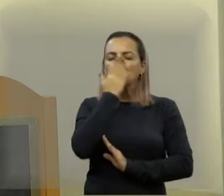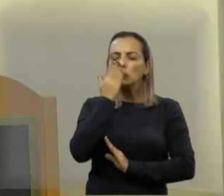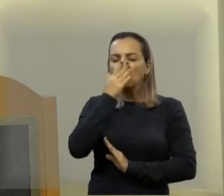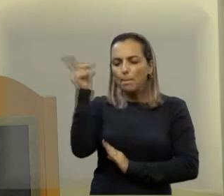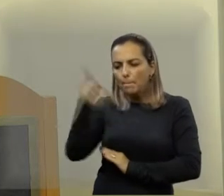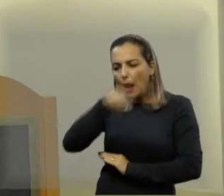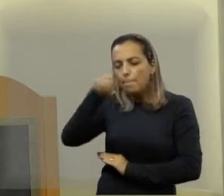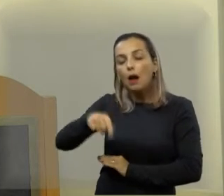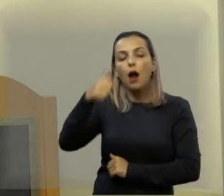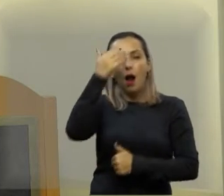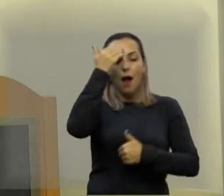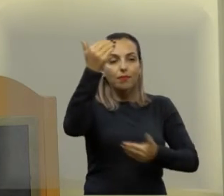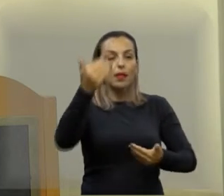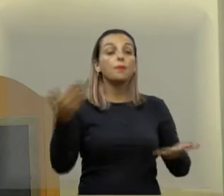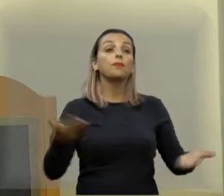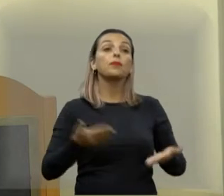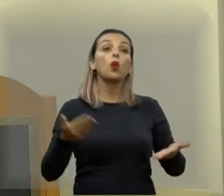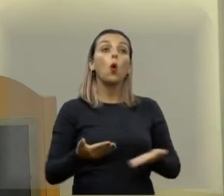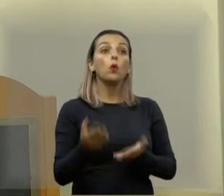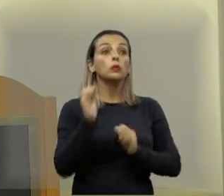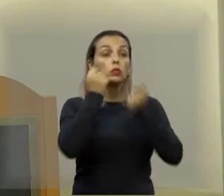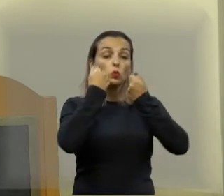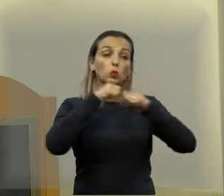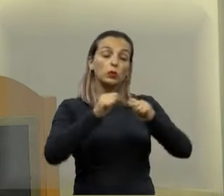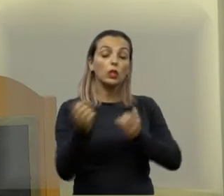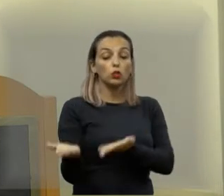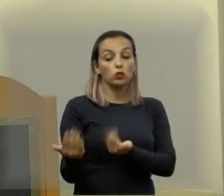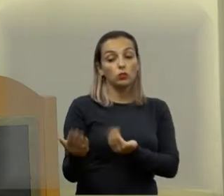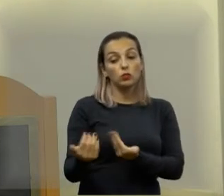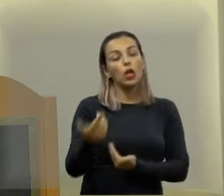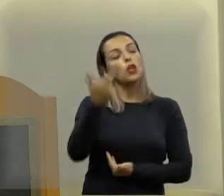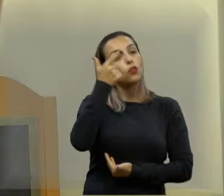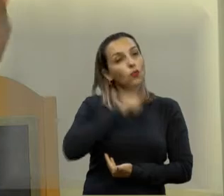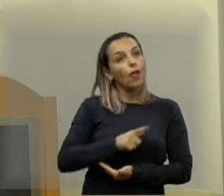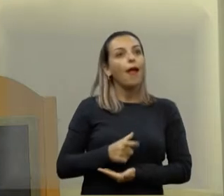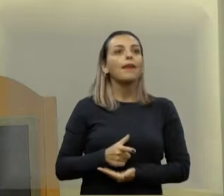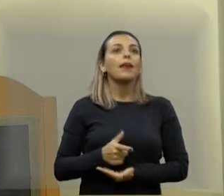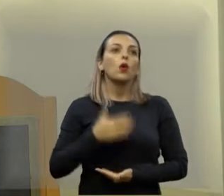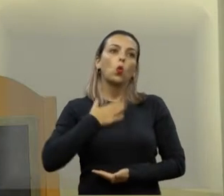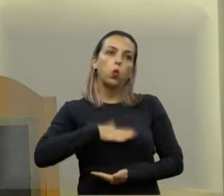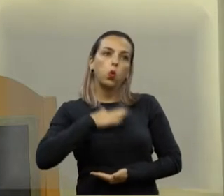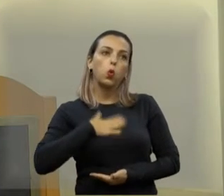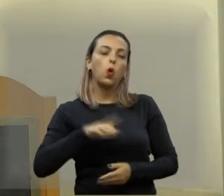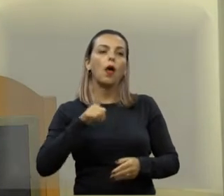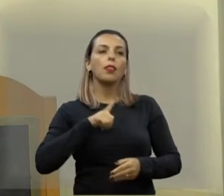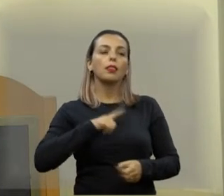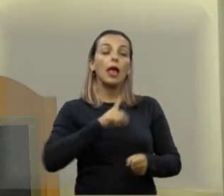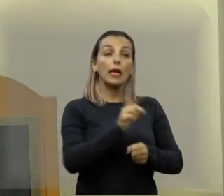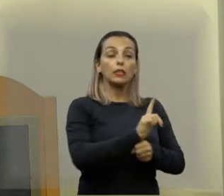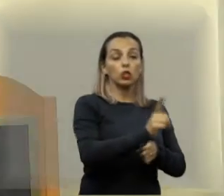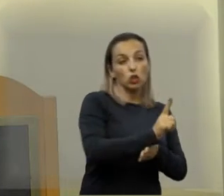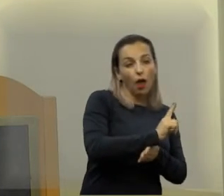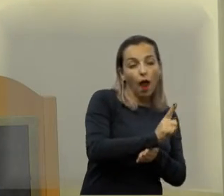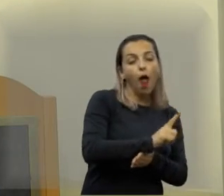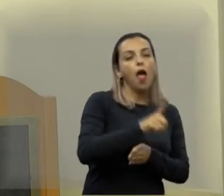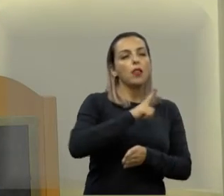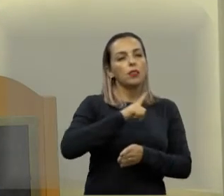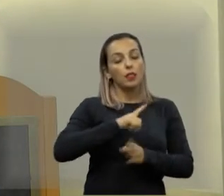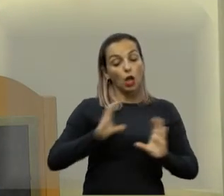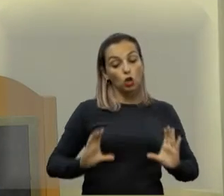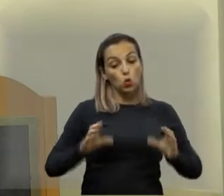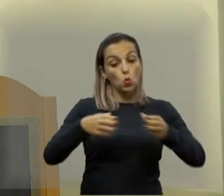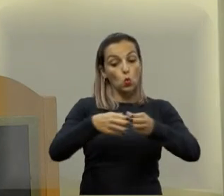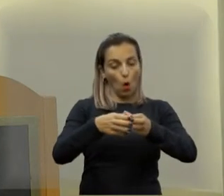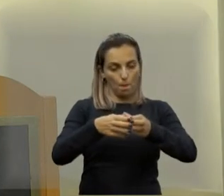hoje assessoria de juventude consegue é ter um fôlego né que a gente que tem a gerente a gente tem hoje é a nossa